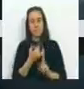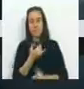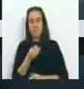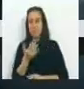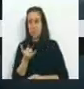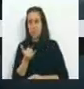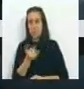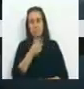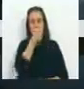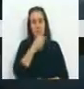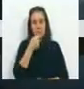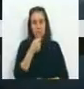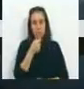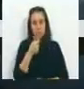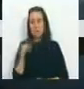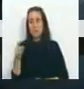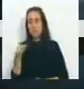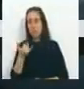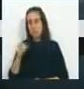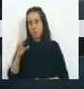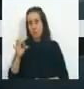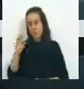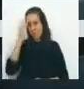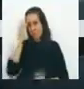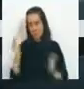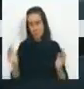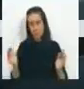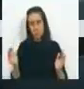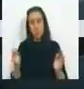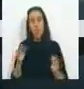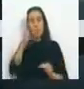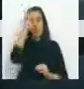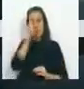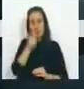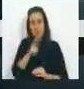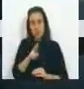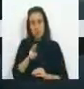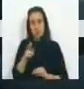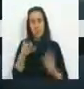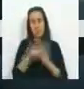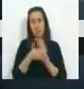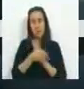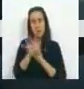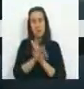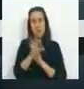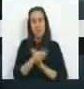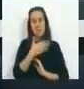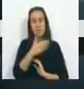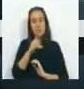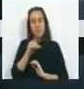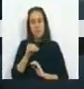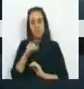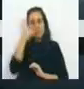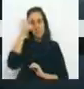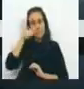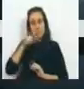2012 e fevereiro de 2014, o anterior governo recortou 160 magistrados em 2 anos. Na altura